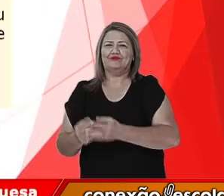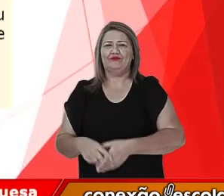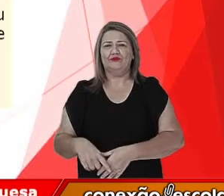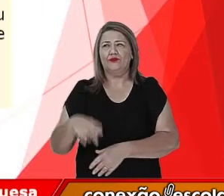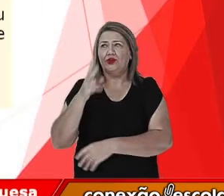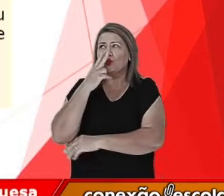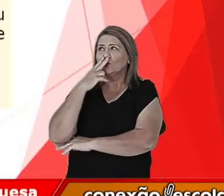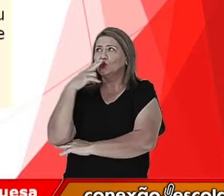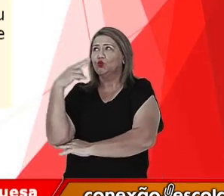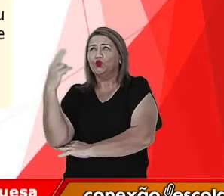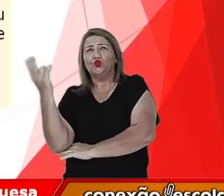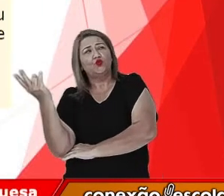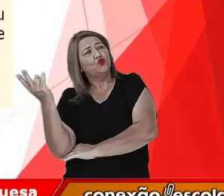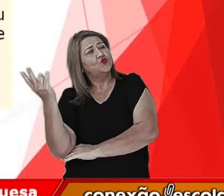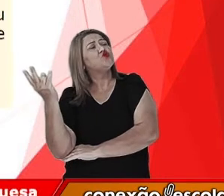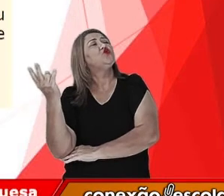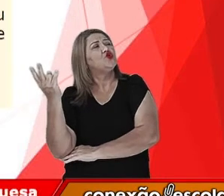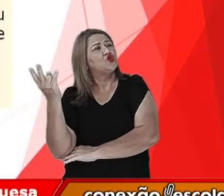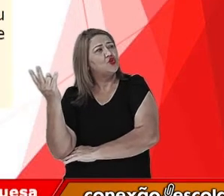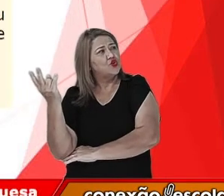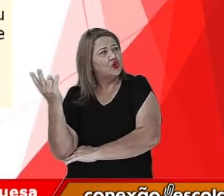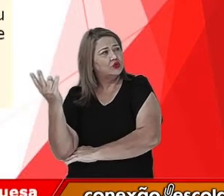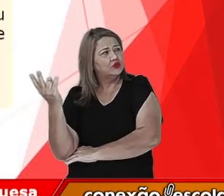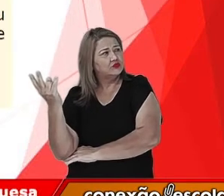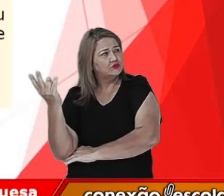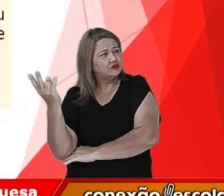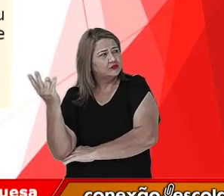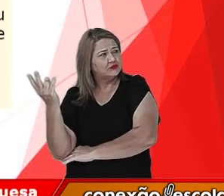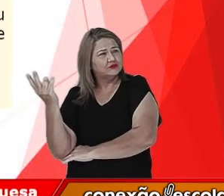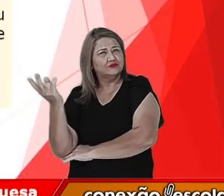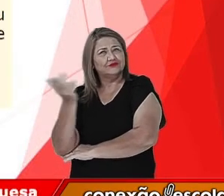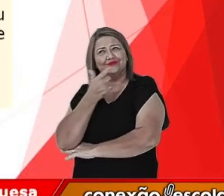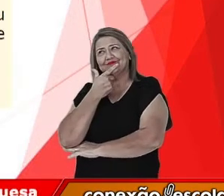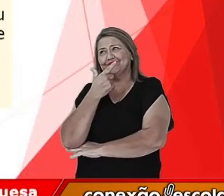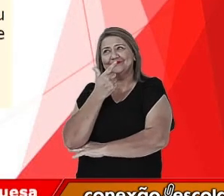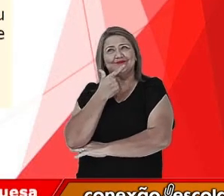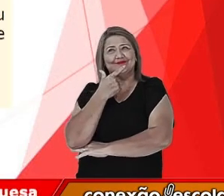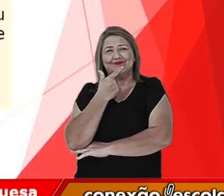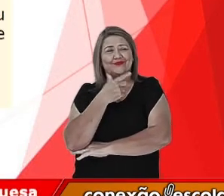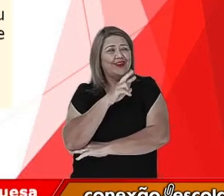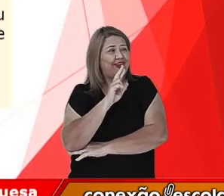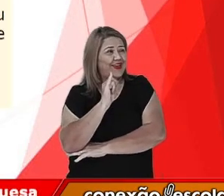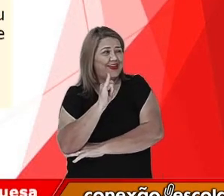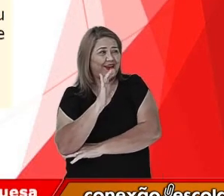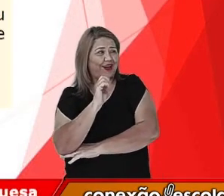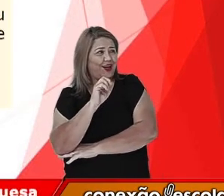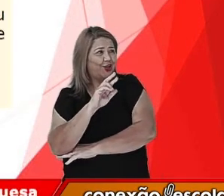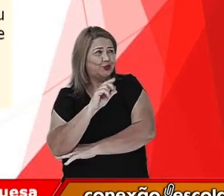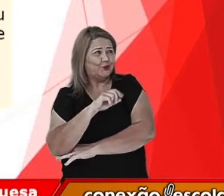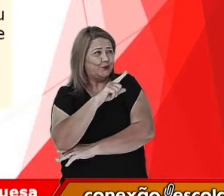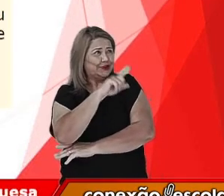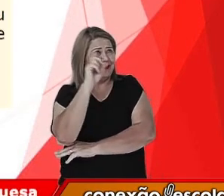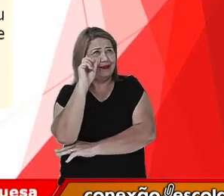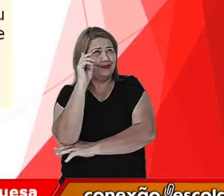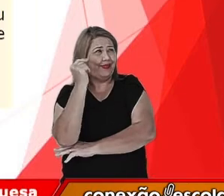companheiro. Sorriu. Ricardo e suas ideias. E agora, qual é o